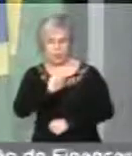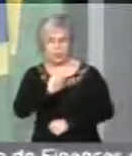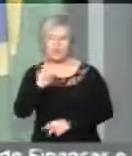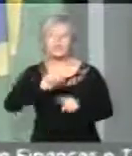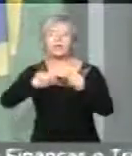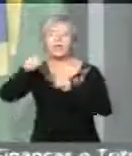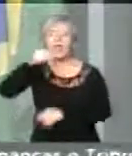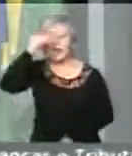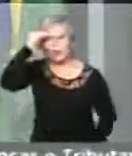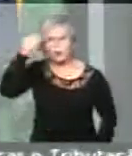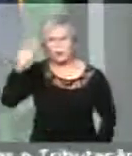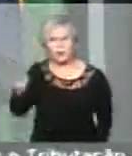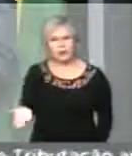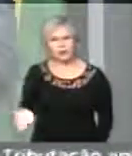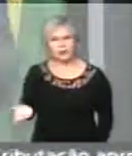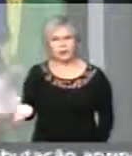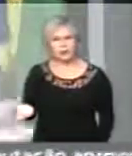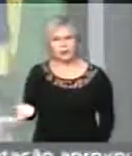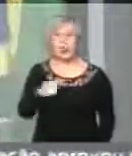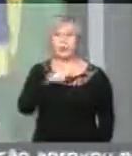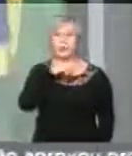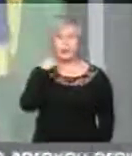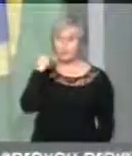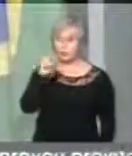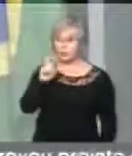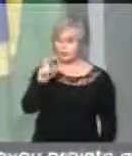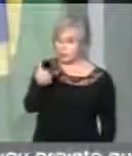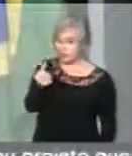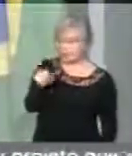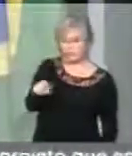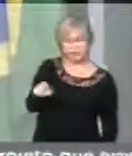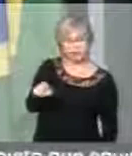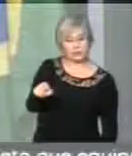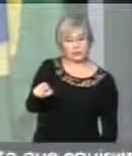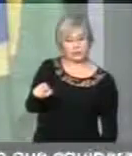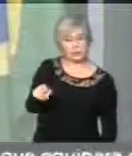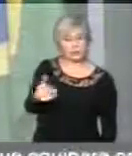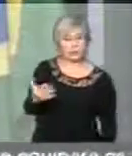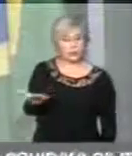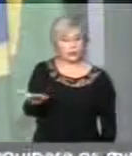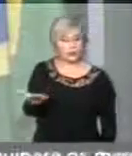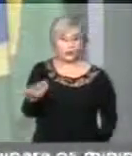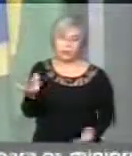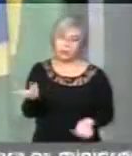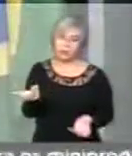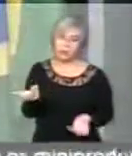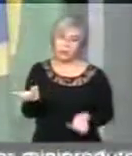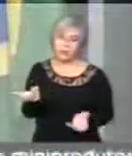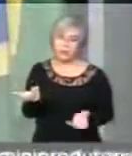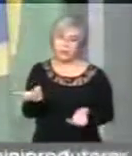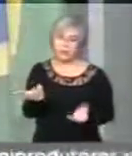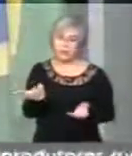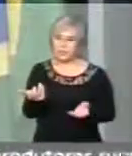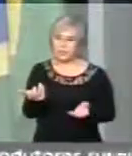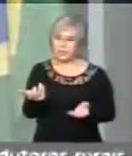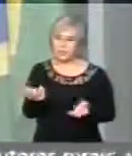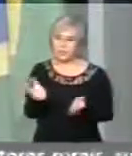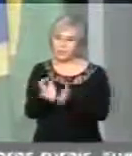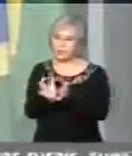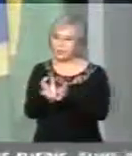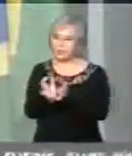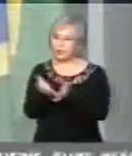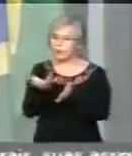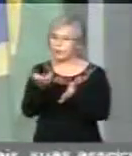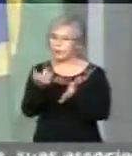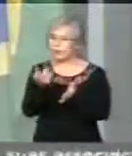quem? Quer dizer, morreram 56 mil pessoas, aí os desarmamentistas